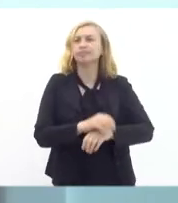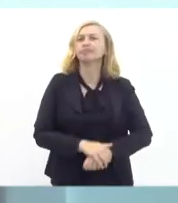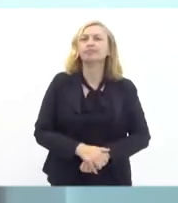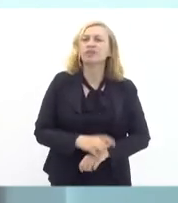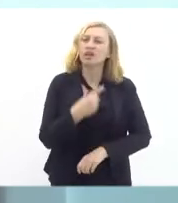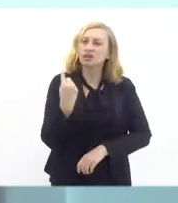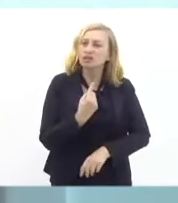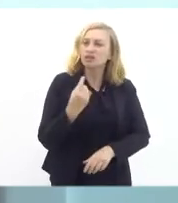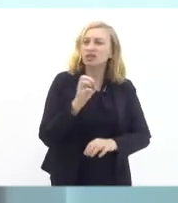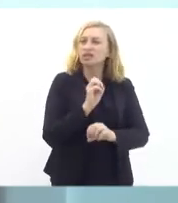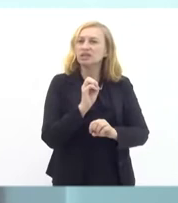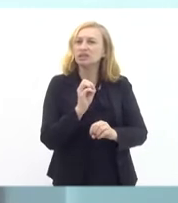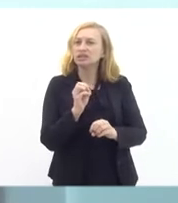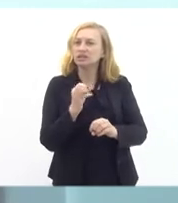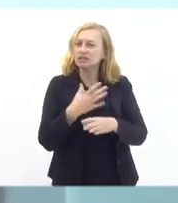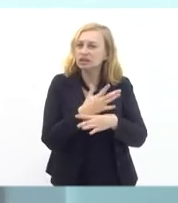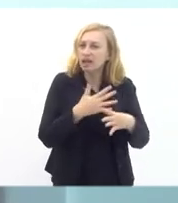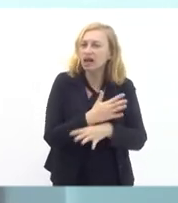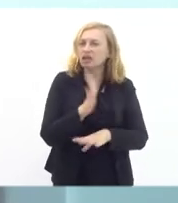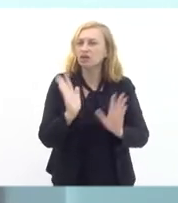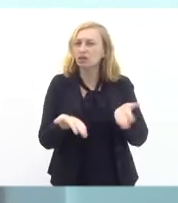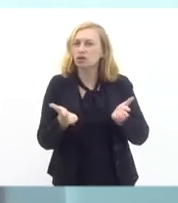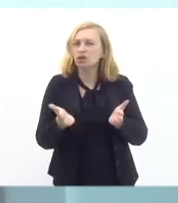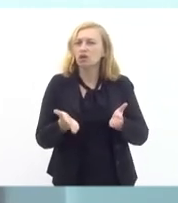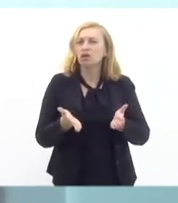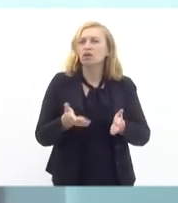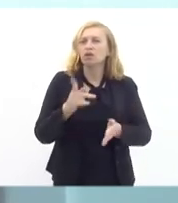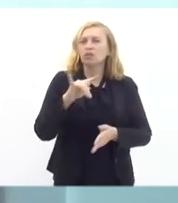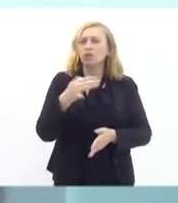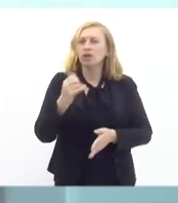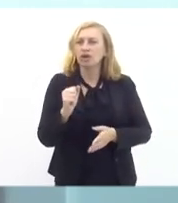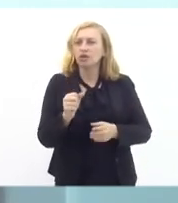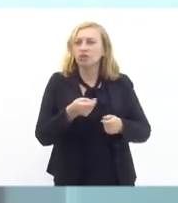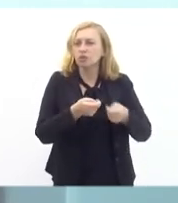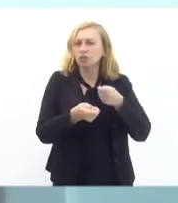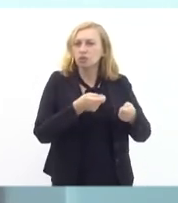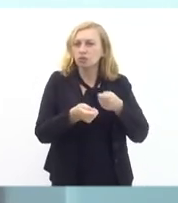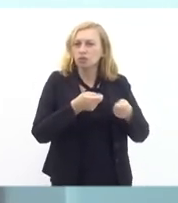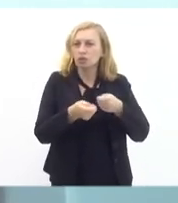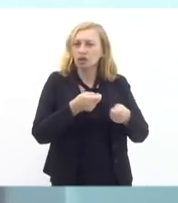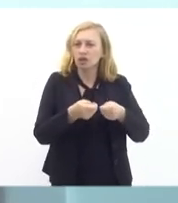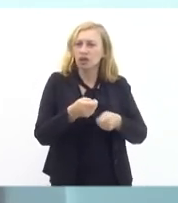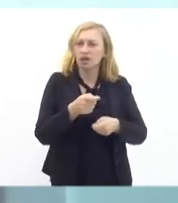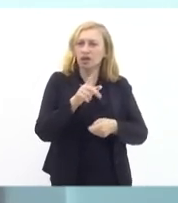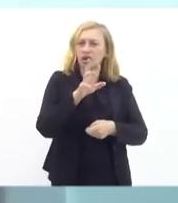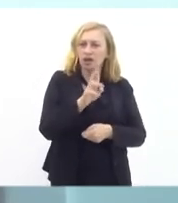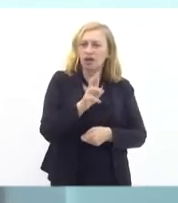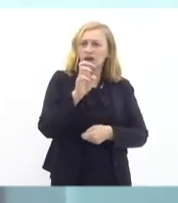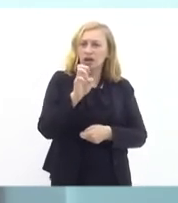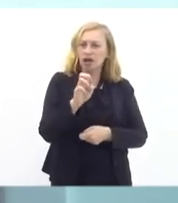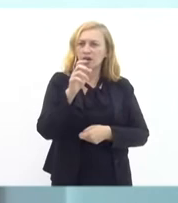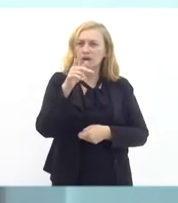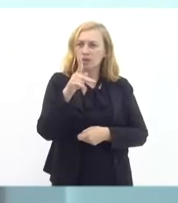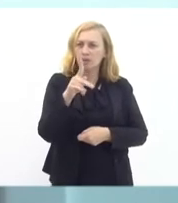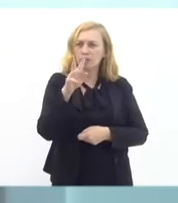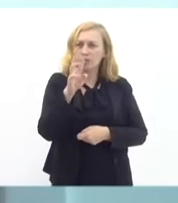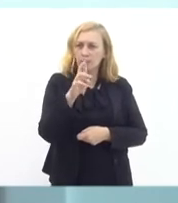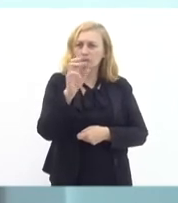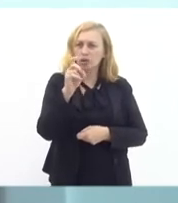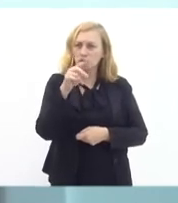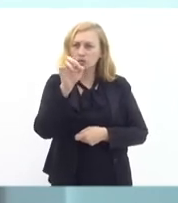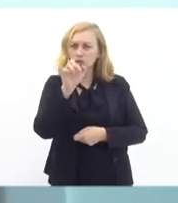a gente hoje tem um programa de controle reprodutivo que iniciou em 2018 e você tinha em torno